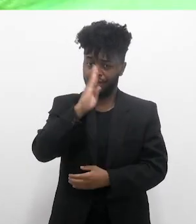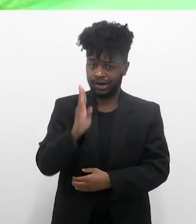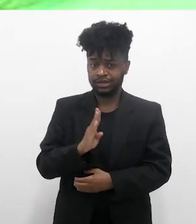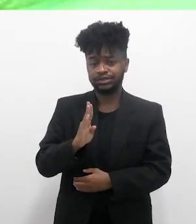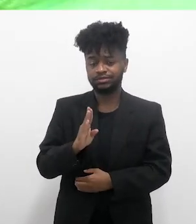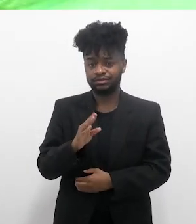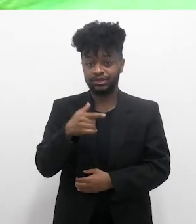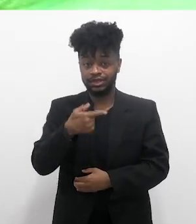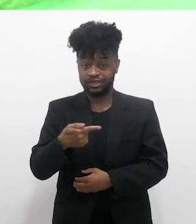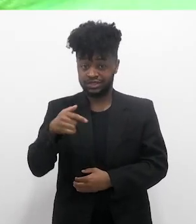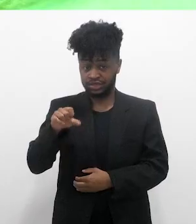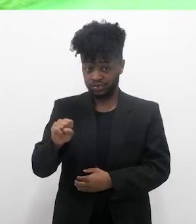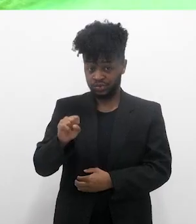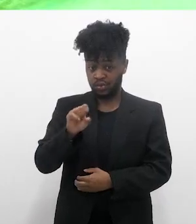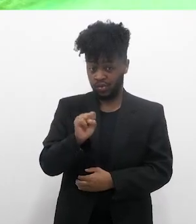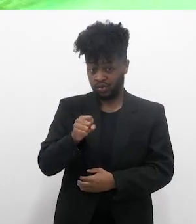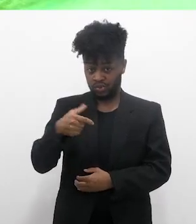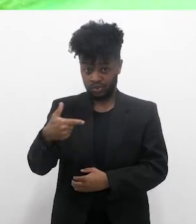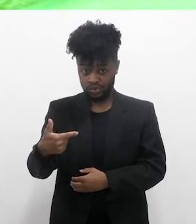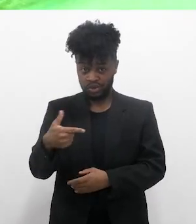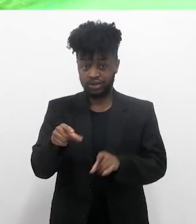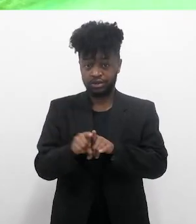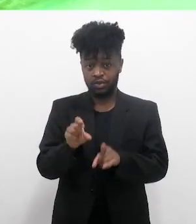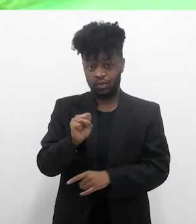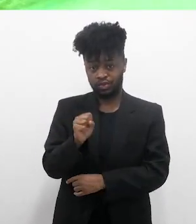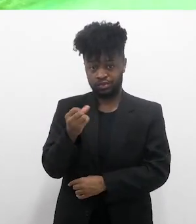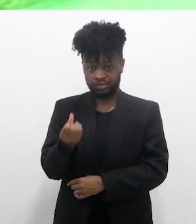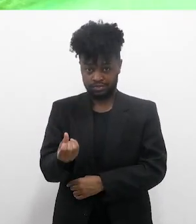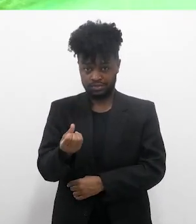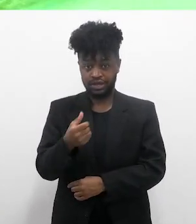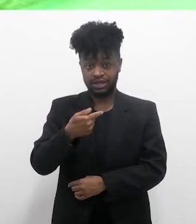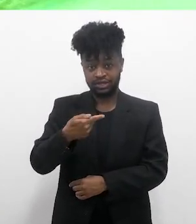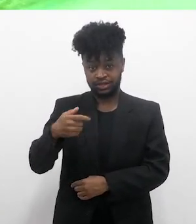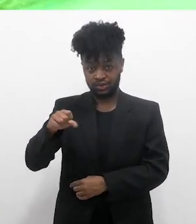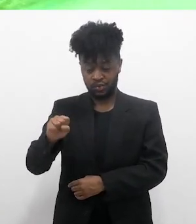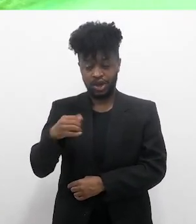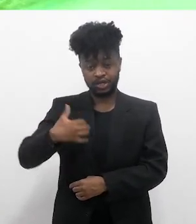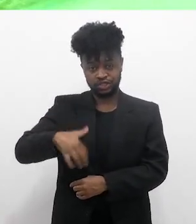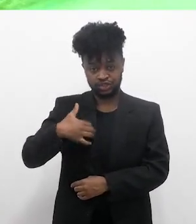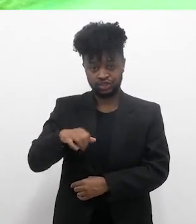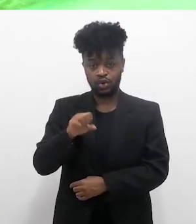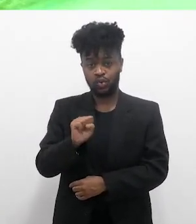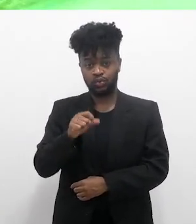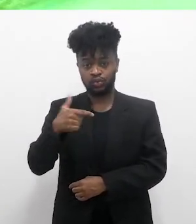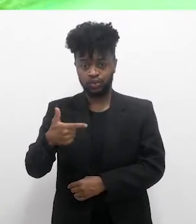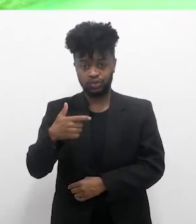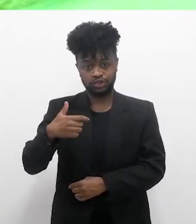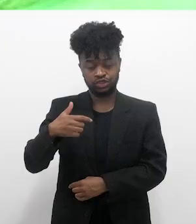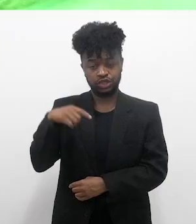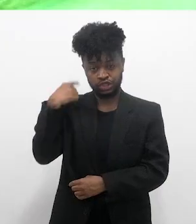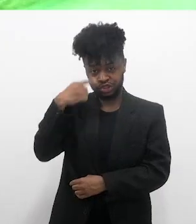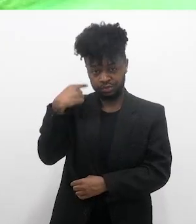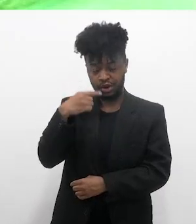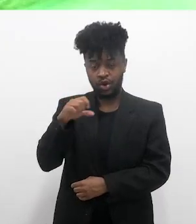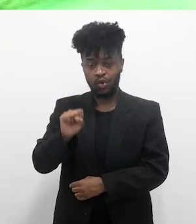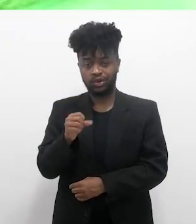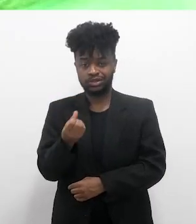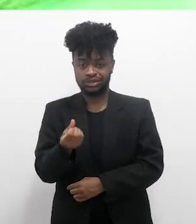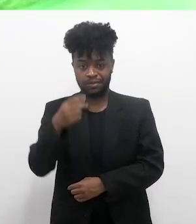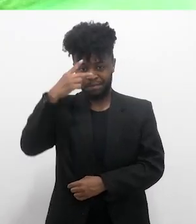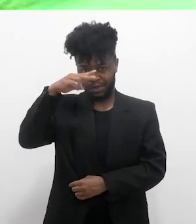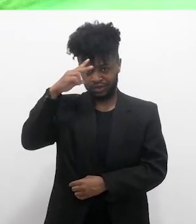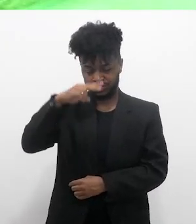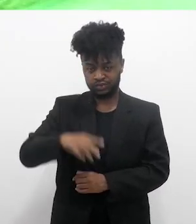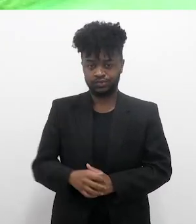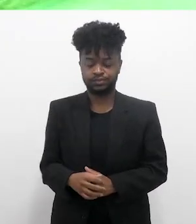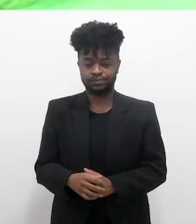7-8, 8-2 e 8-6. 7-8 Argentina, 8-2 Espanha e 86 no México.